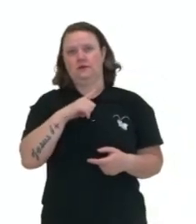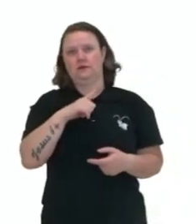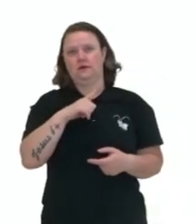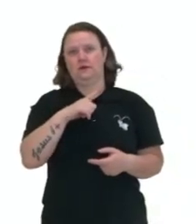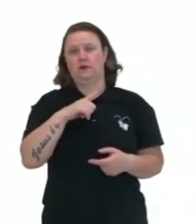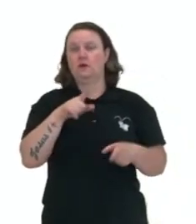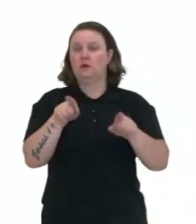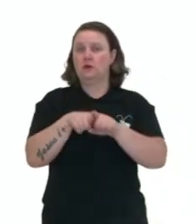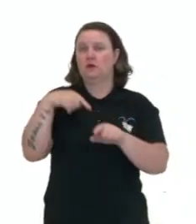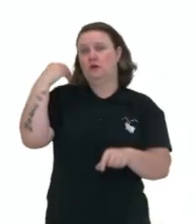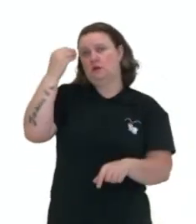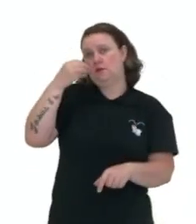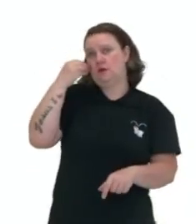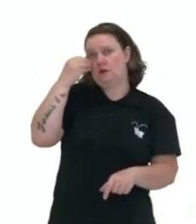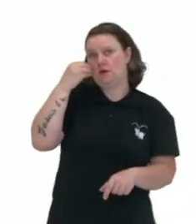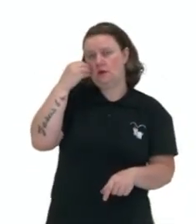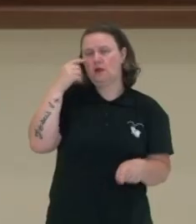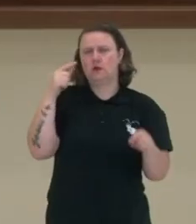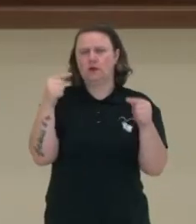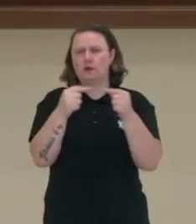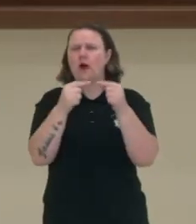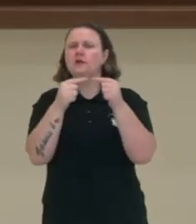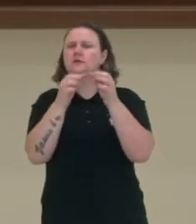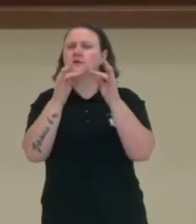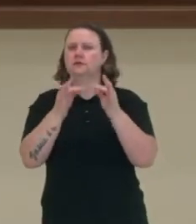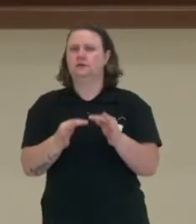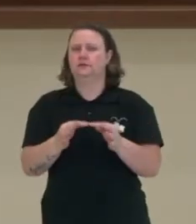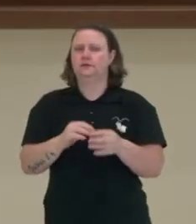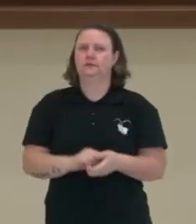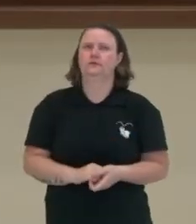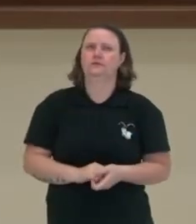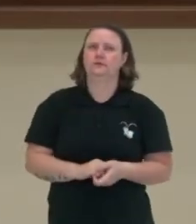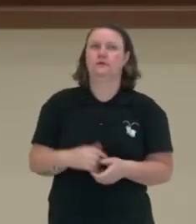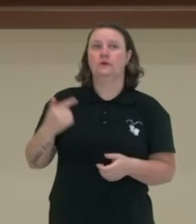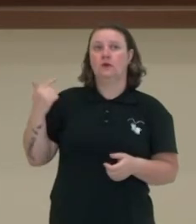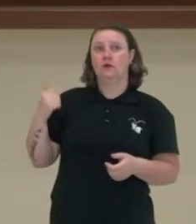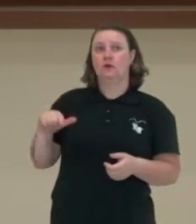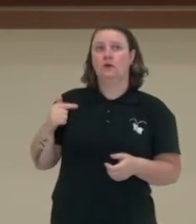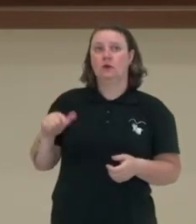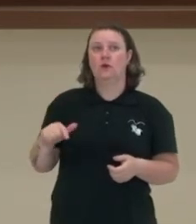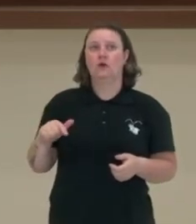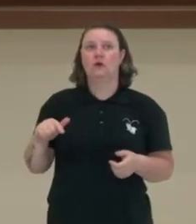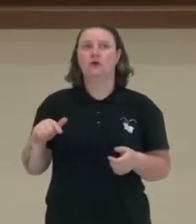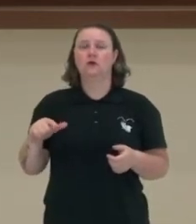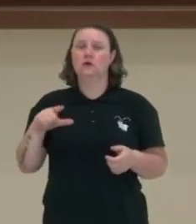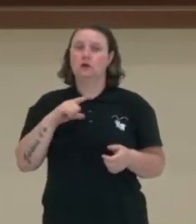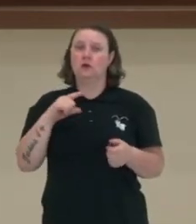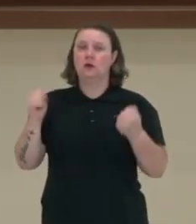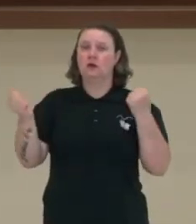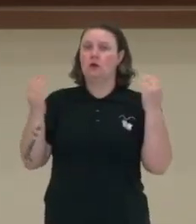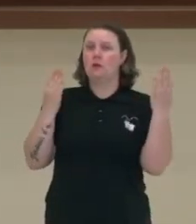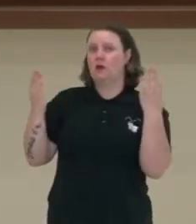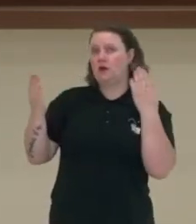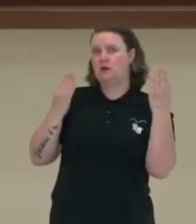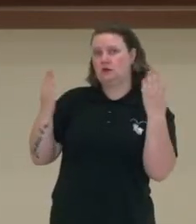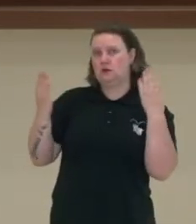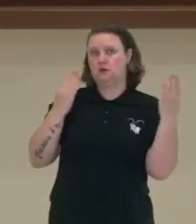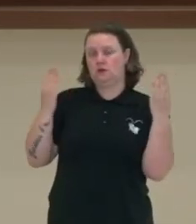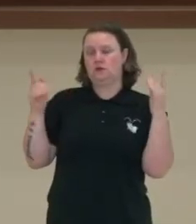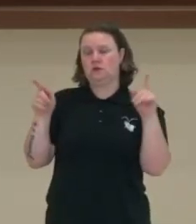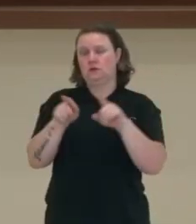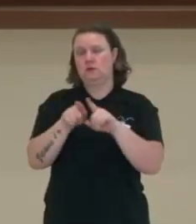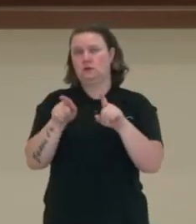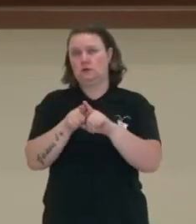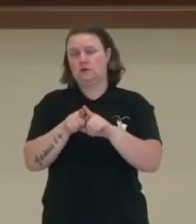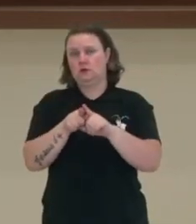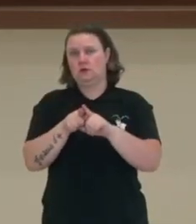empíricas, né? Então, dá certinho. Outro argumento, que é o nosso caso aqui, é o de analogia, o argumento por comparação